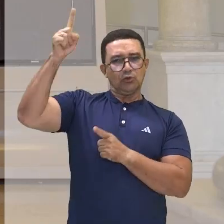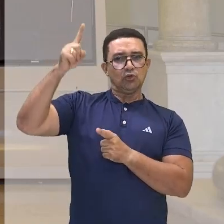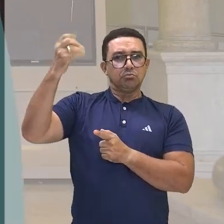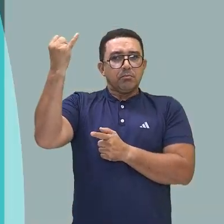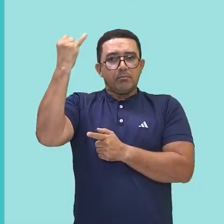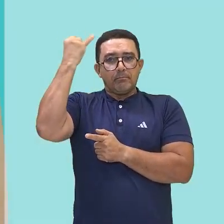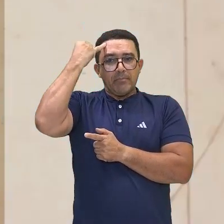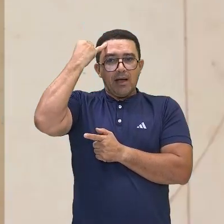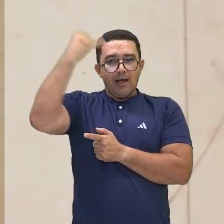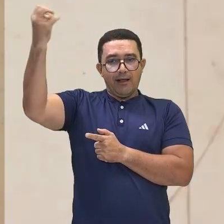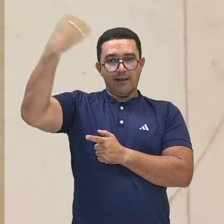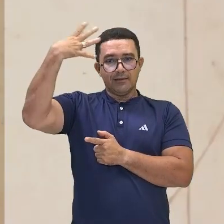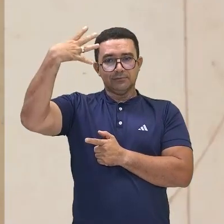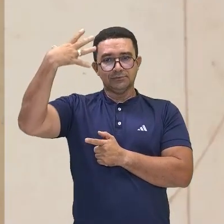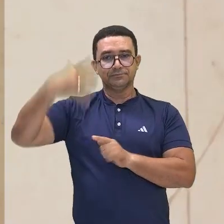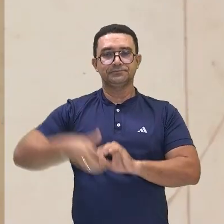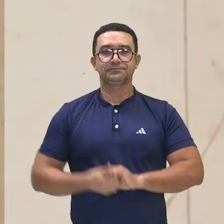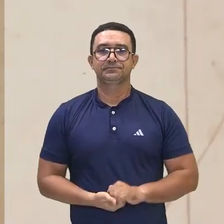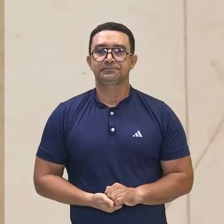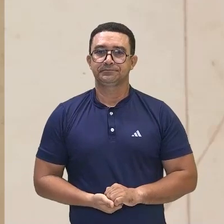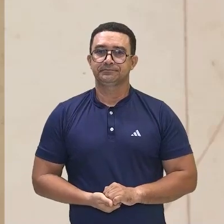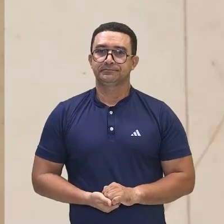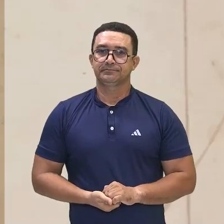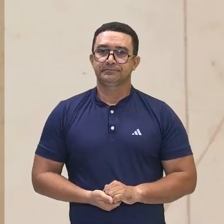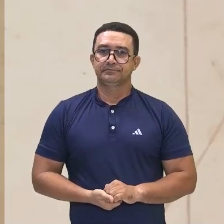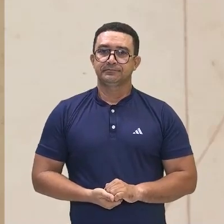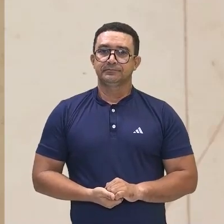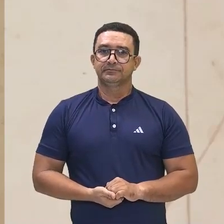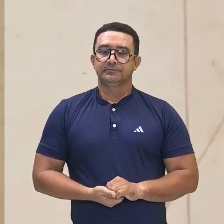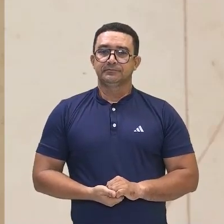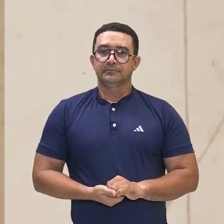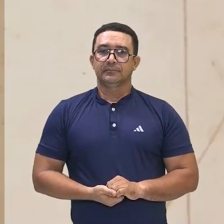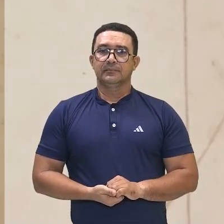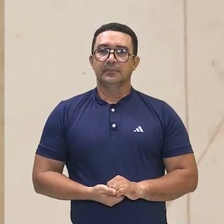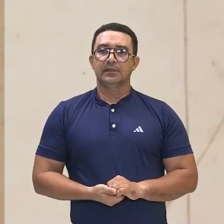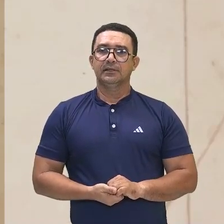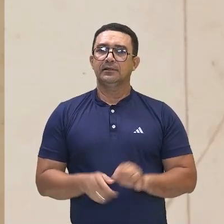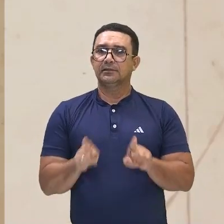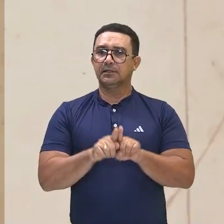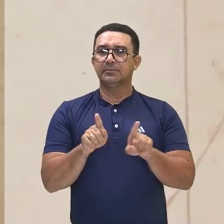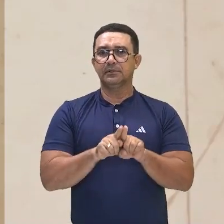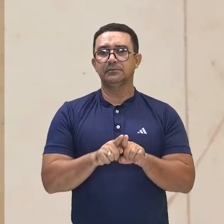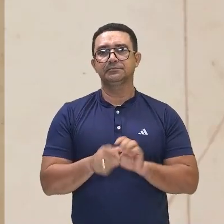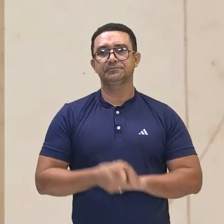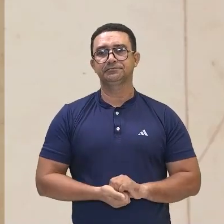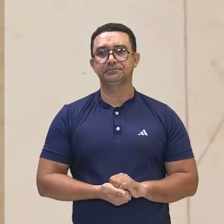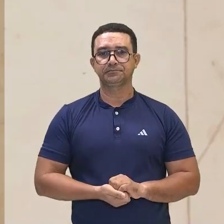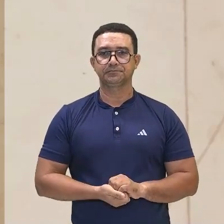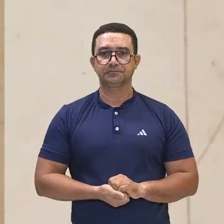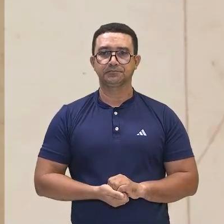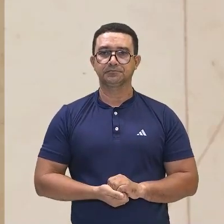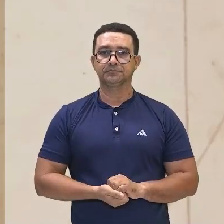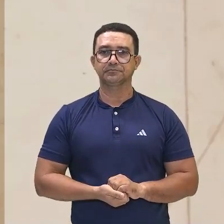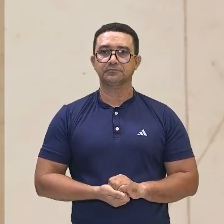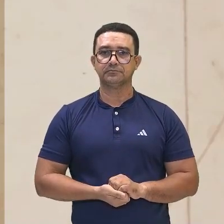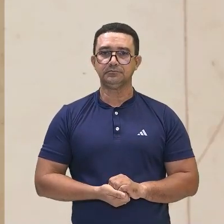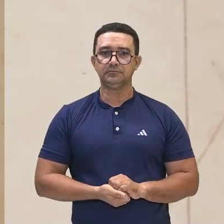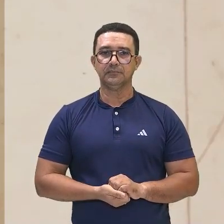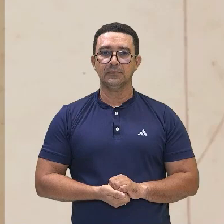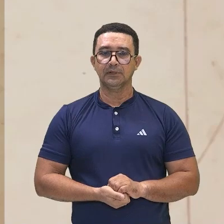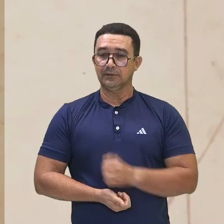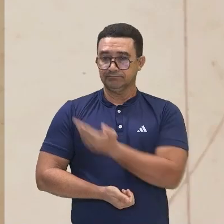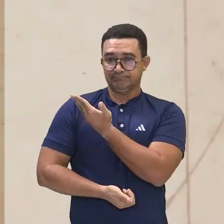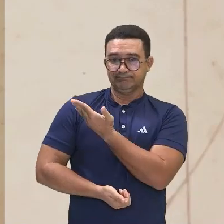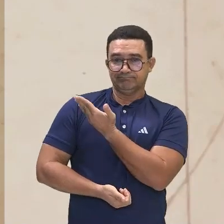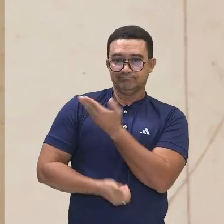iluministas. Muito bem, vamos começar falando um pouco aqui sobre o cientificismo e o positivismo. O